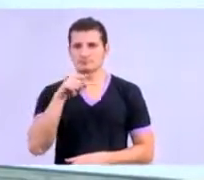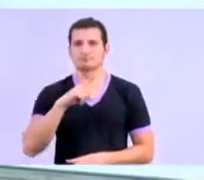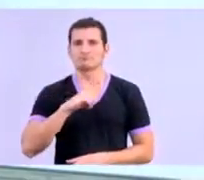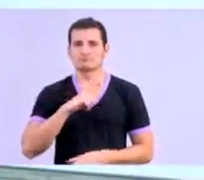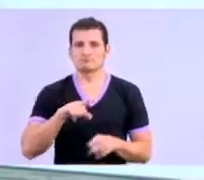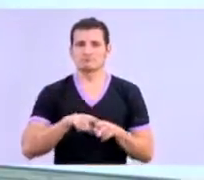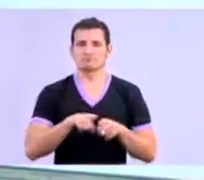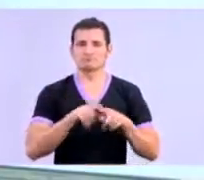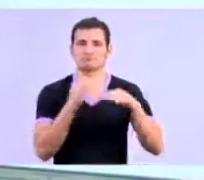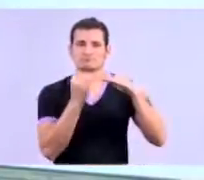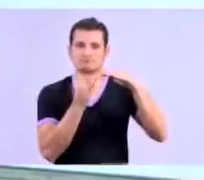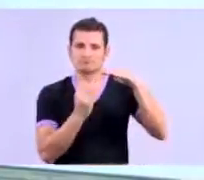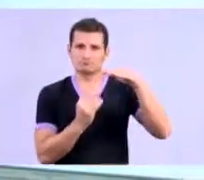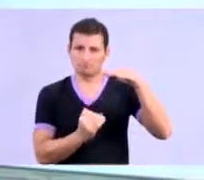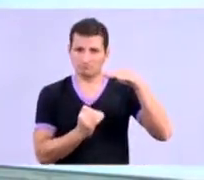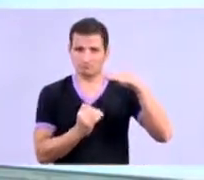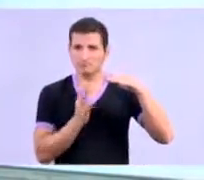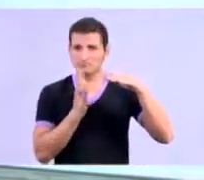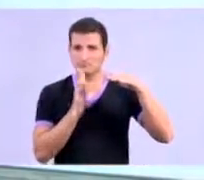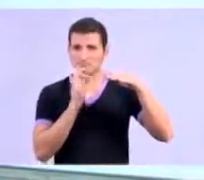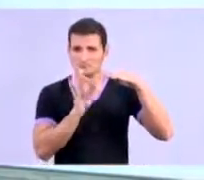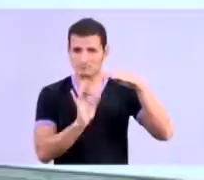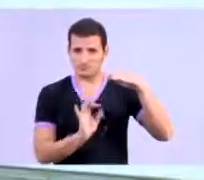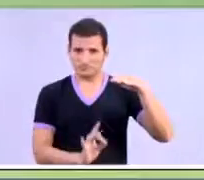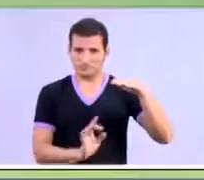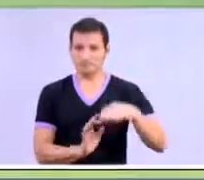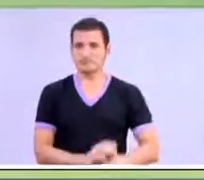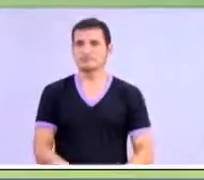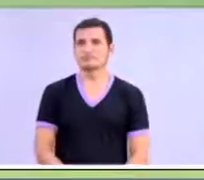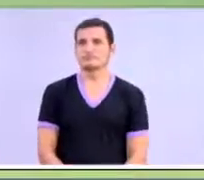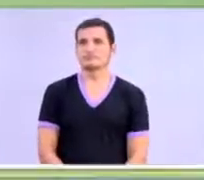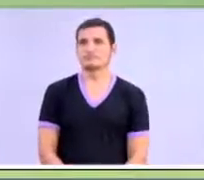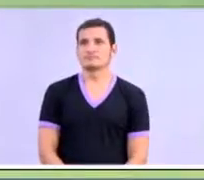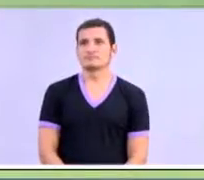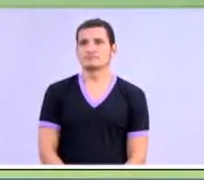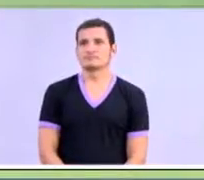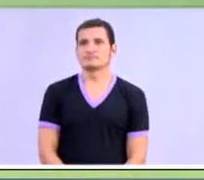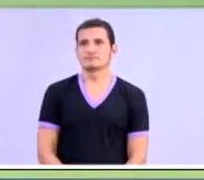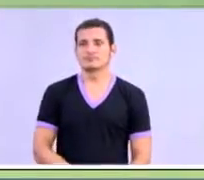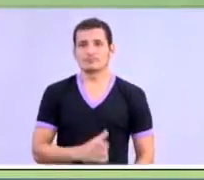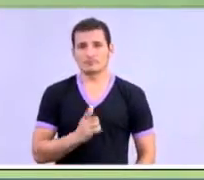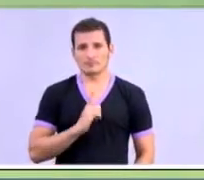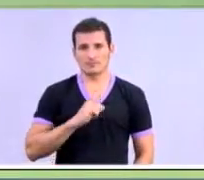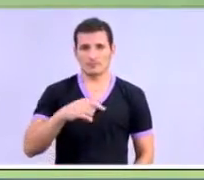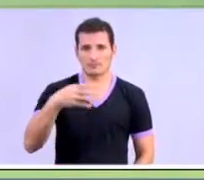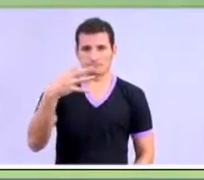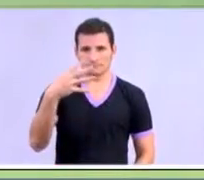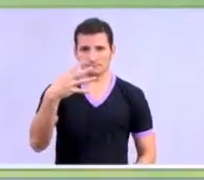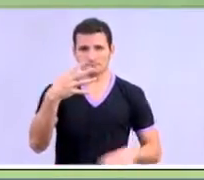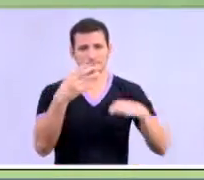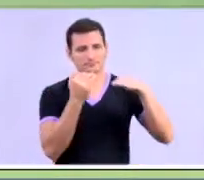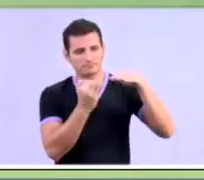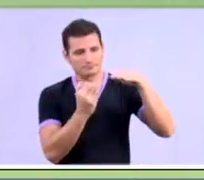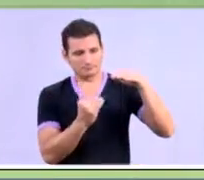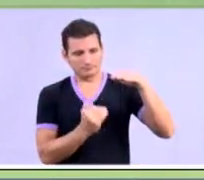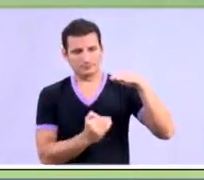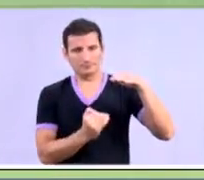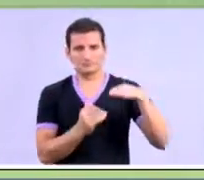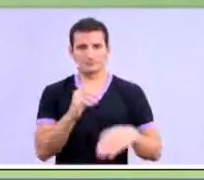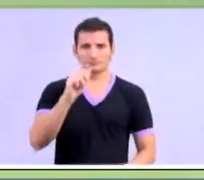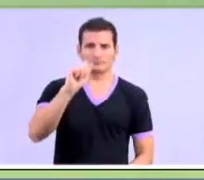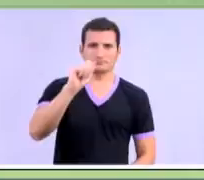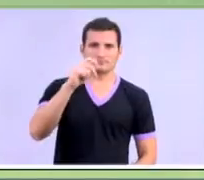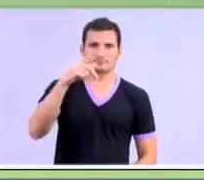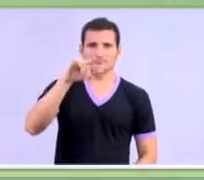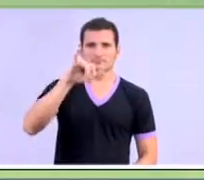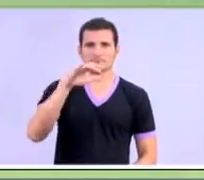E aí nós vamos conhecer a representação deles. Bom, ele tem 4 camadas, né? A camada de